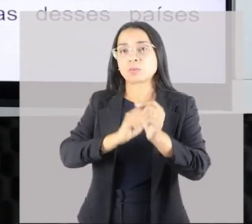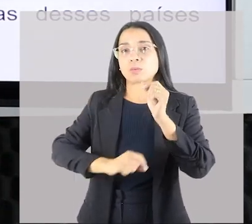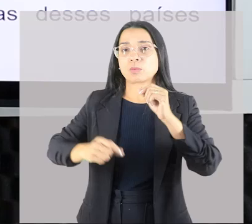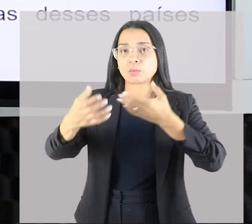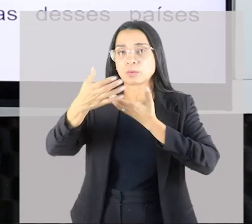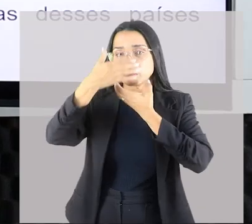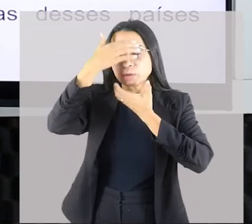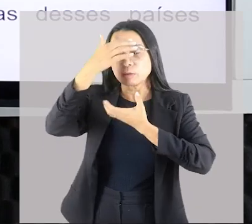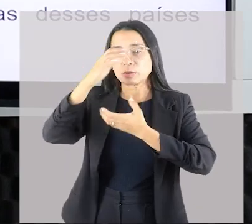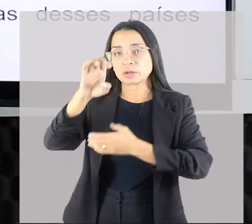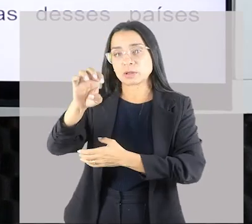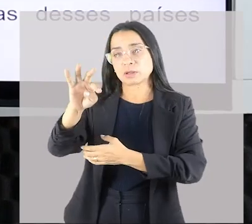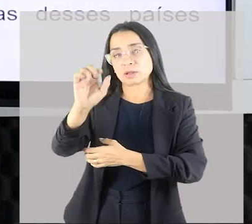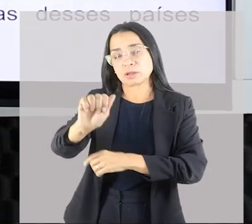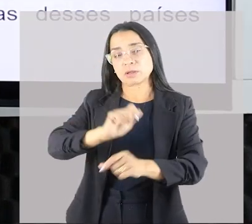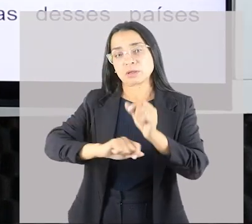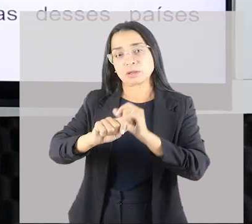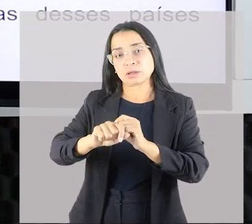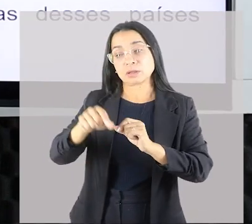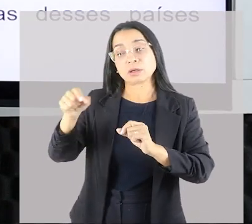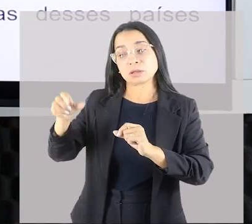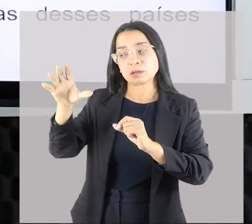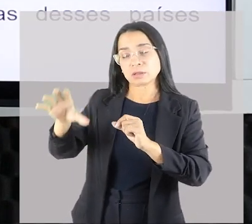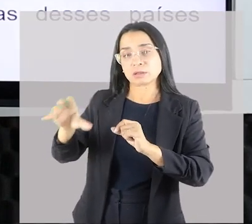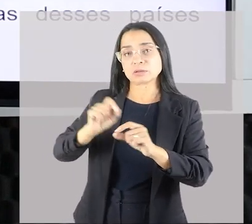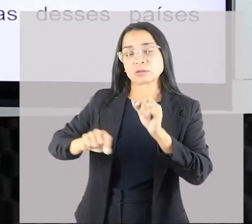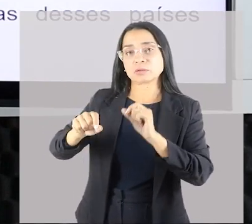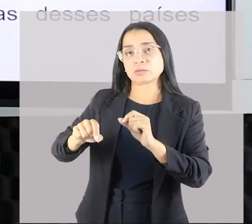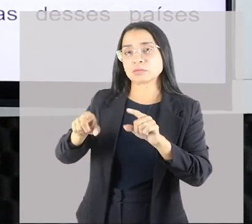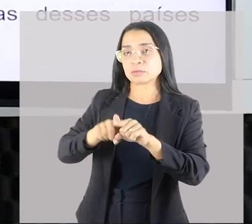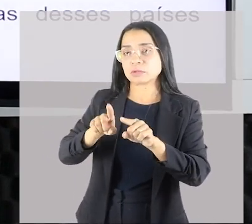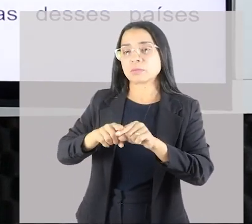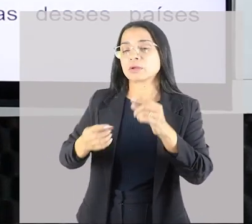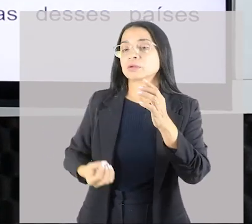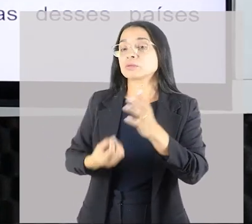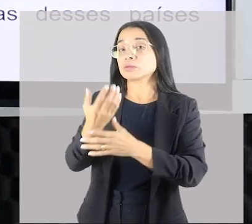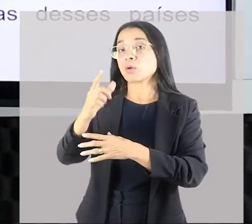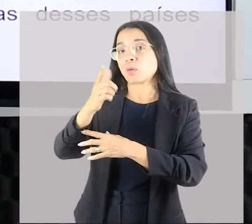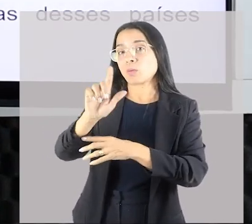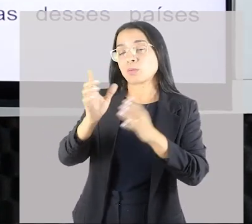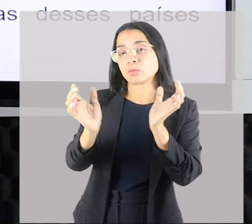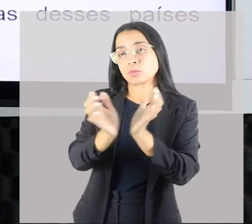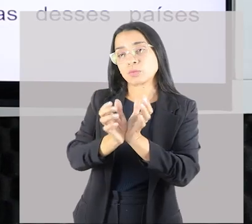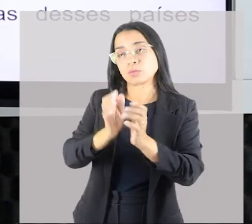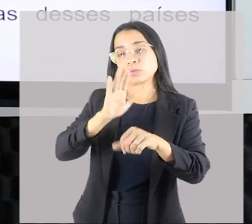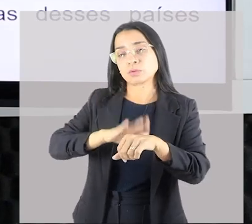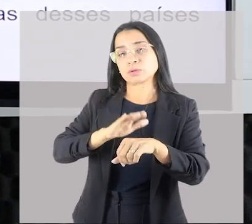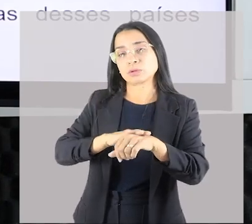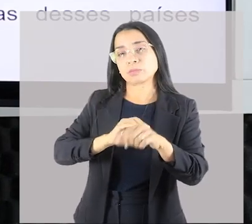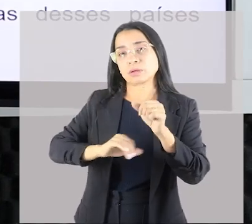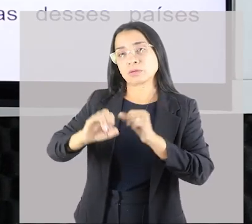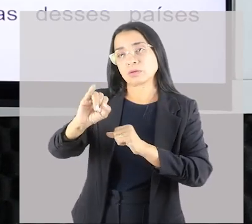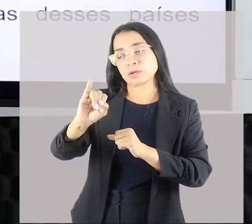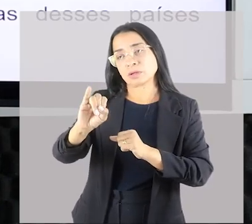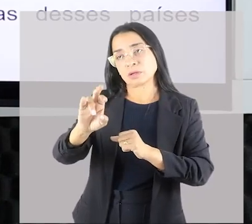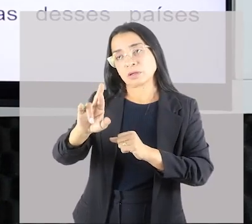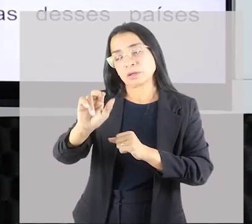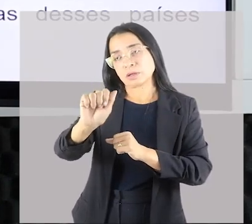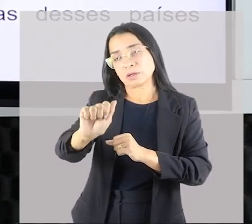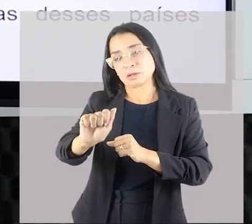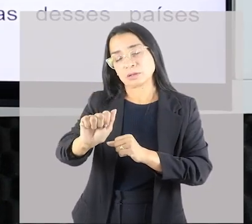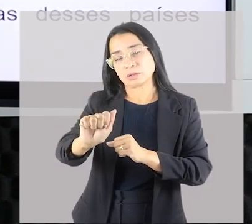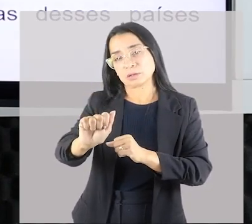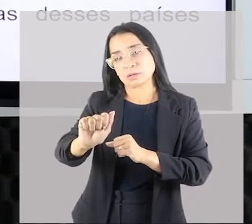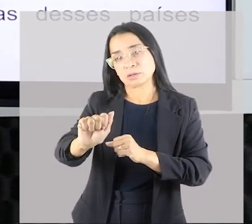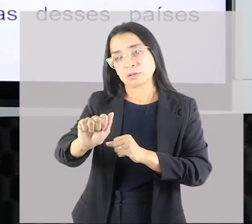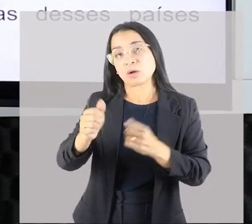Norte, onde o processo ali de separatismo é mais forte, também surgiu um grupo terrorista chamado de IRA. Muita atenção, tá